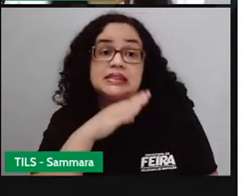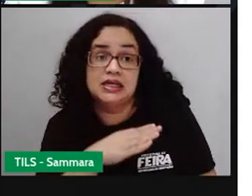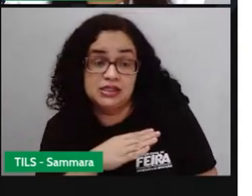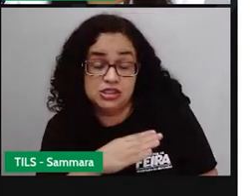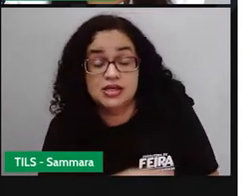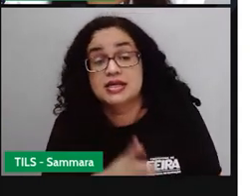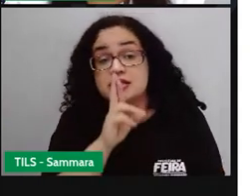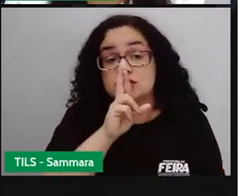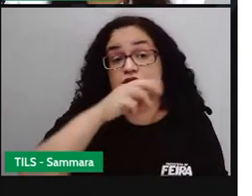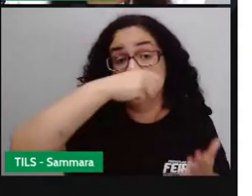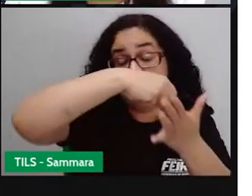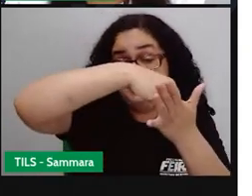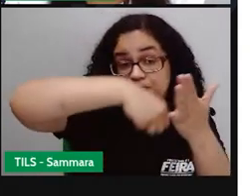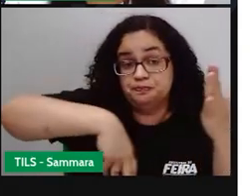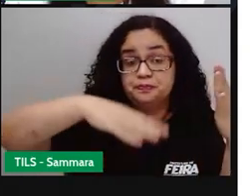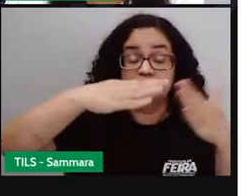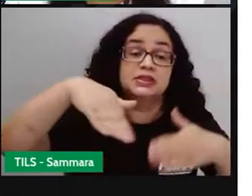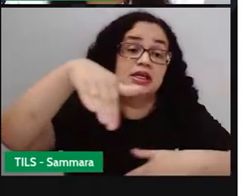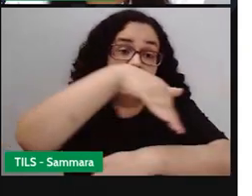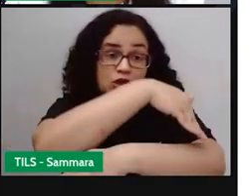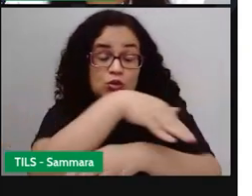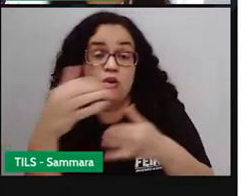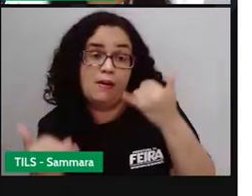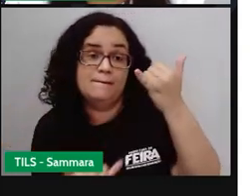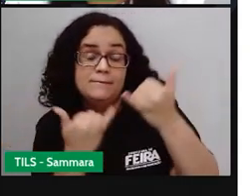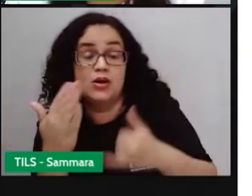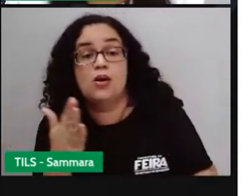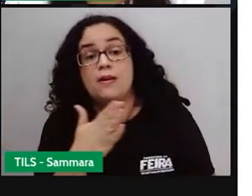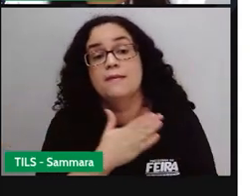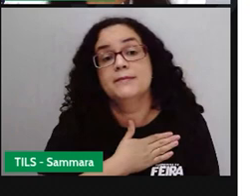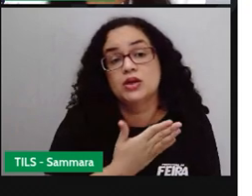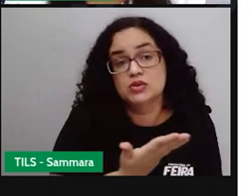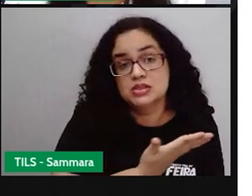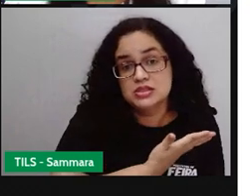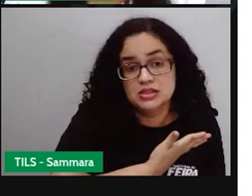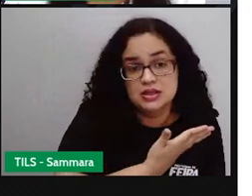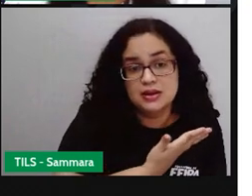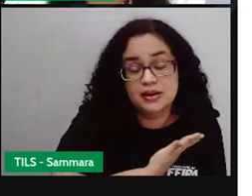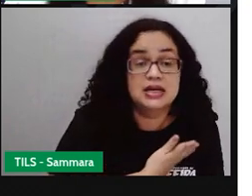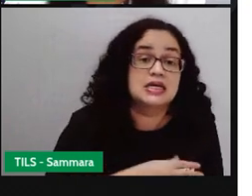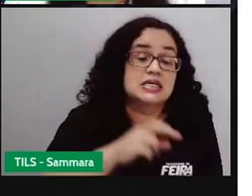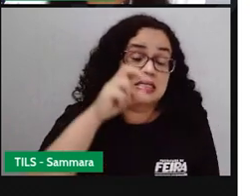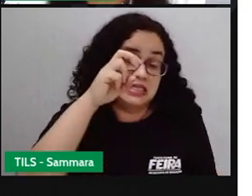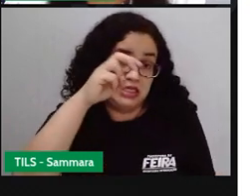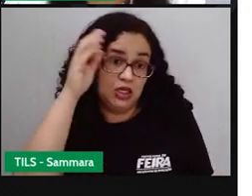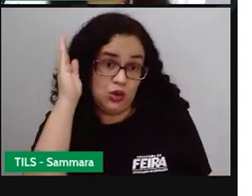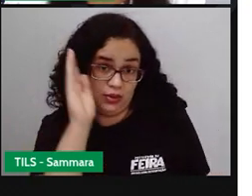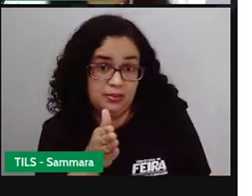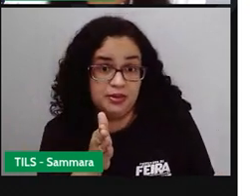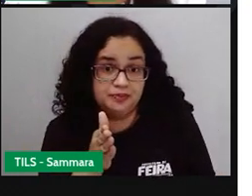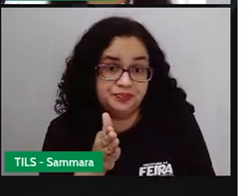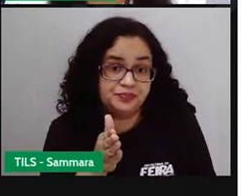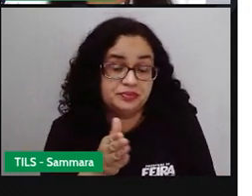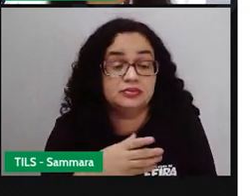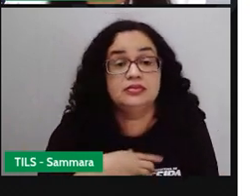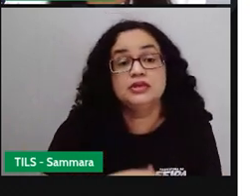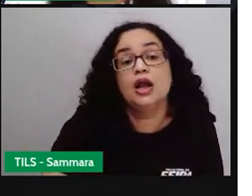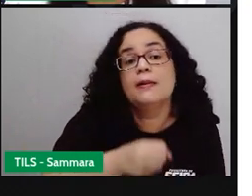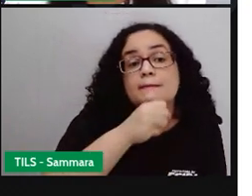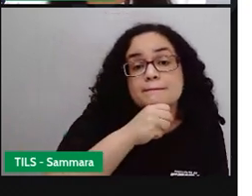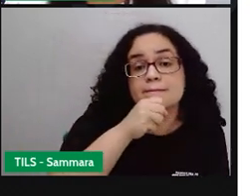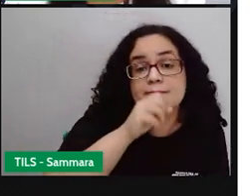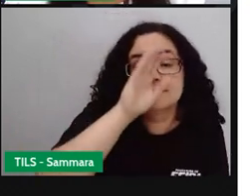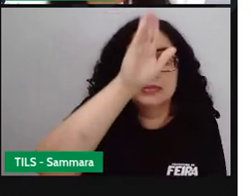minhas lições e ia para a rua brincar com meus amigos. Às cinco e meia em ponto, minha avó me